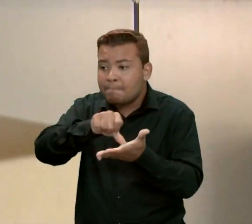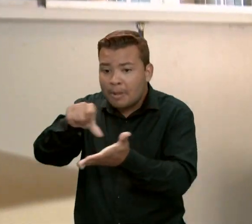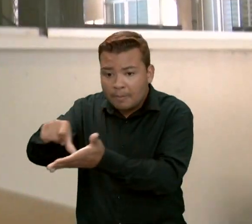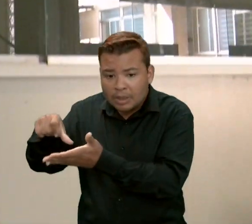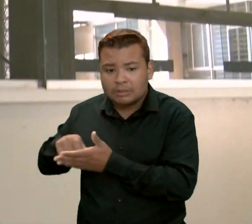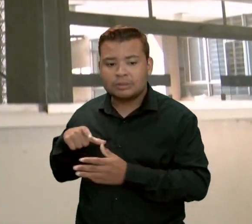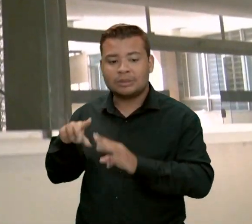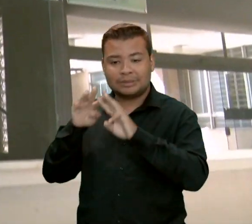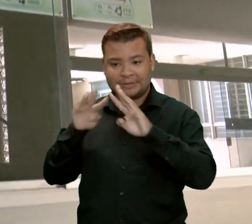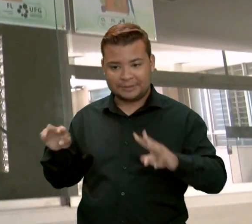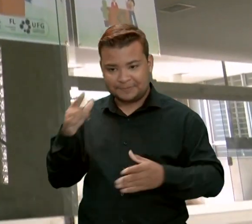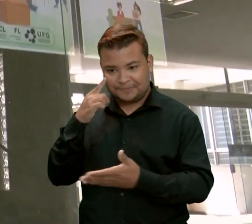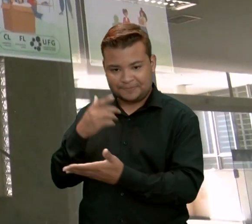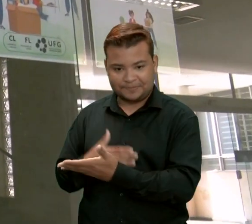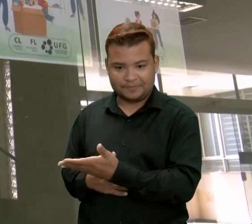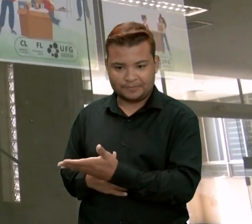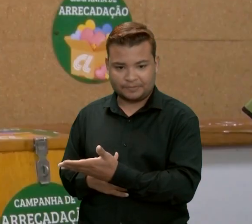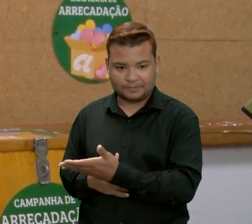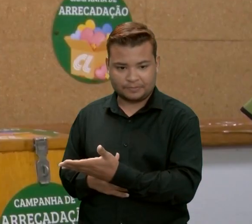vá lá no site